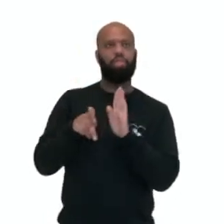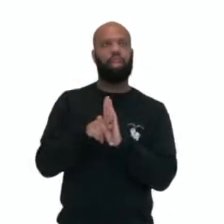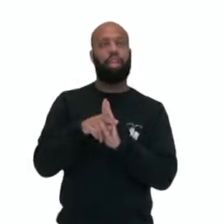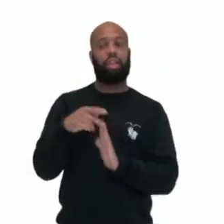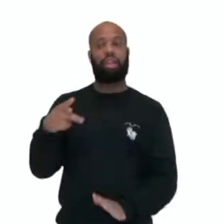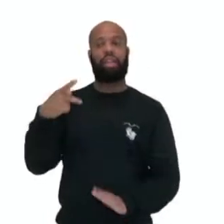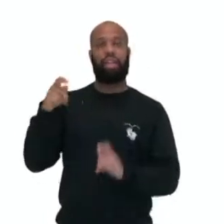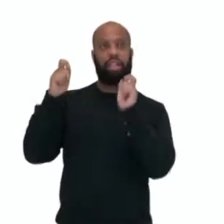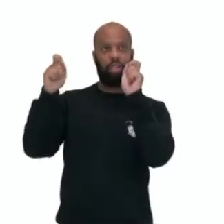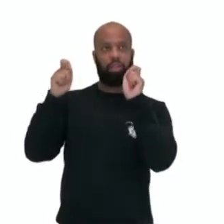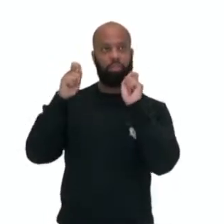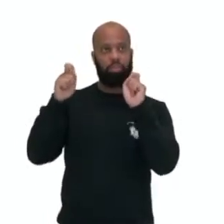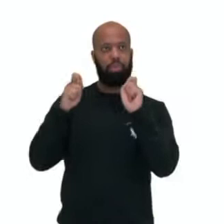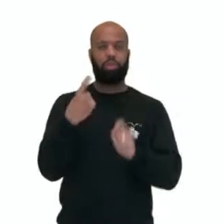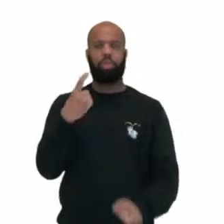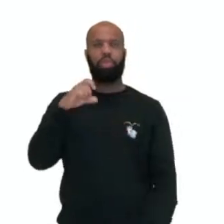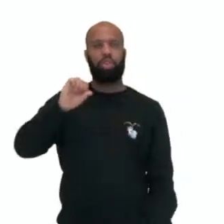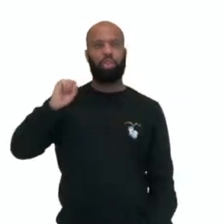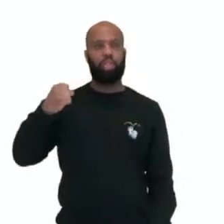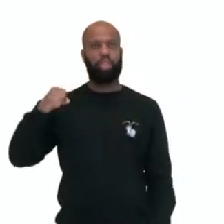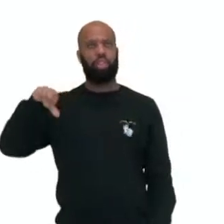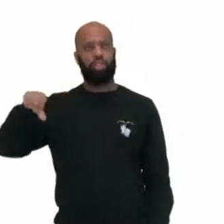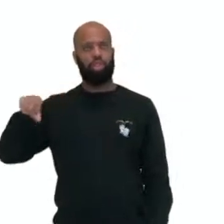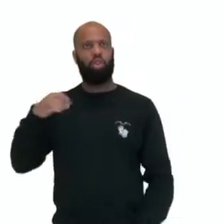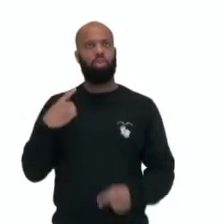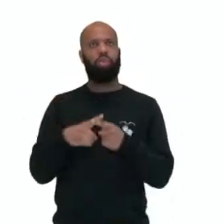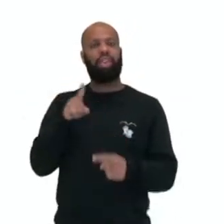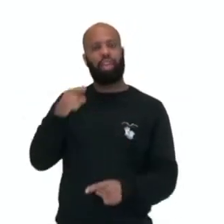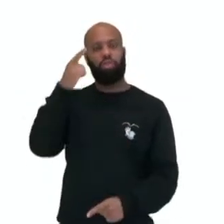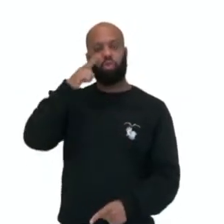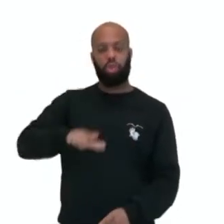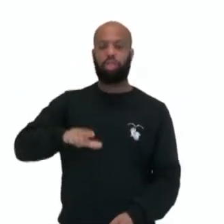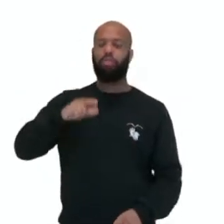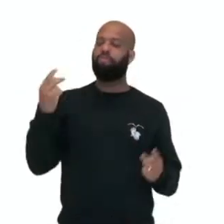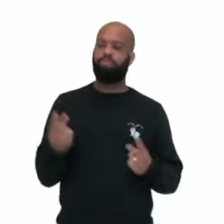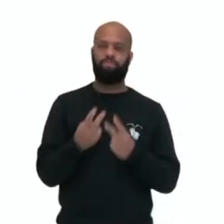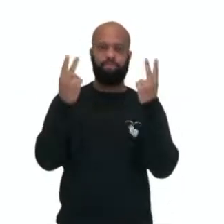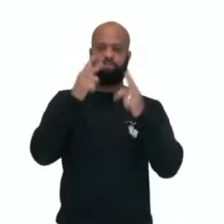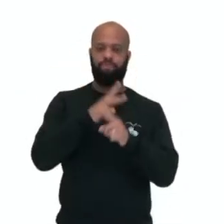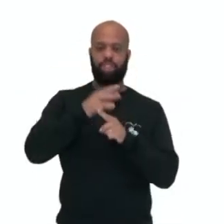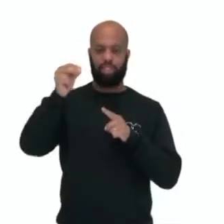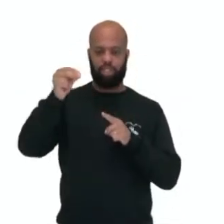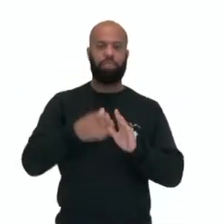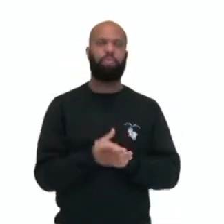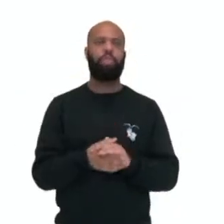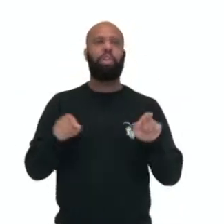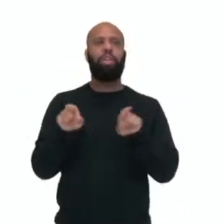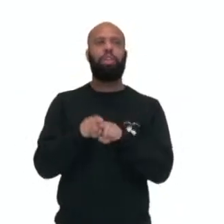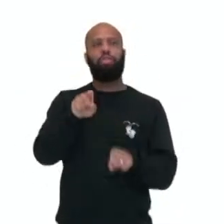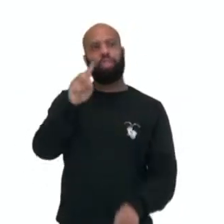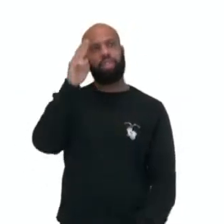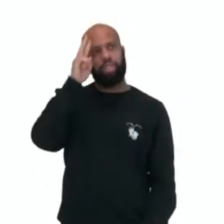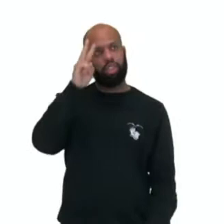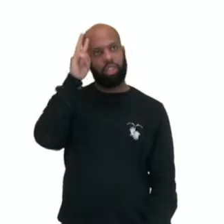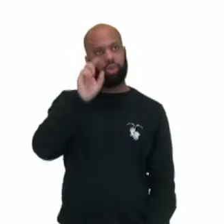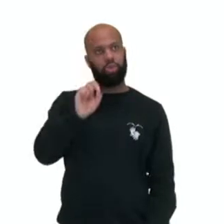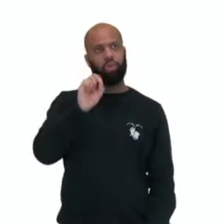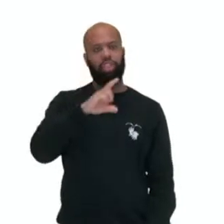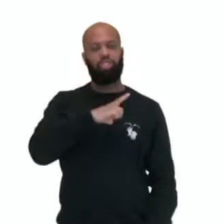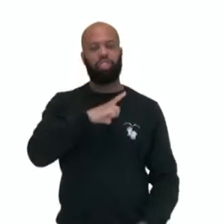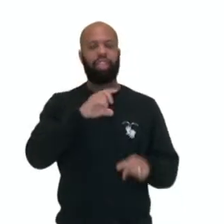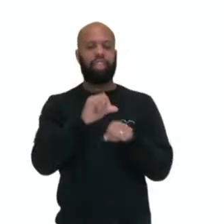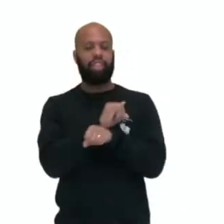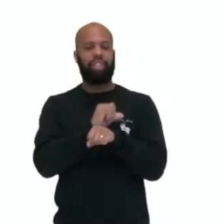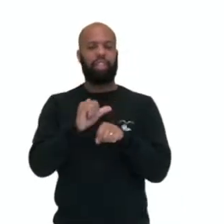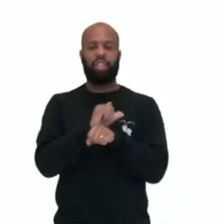de 1989, que ele acabou vitorioso? Ainda, você lembra qual das medidas